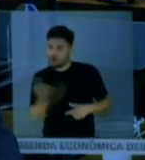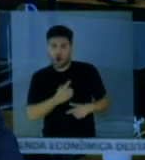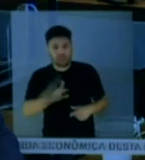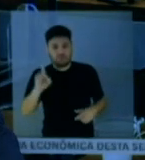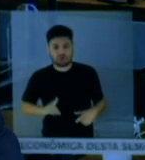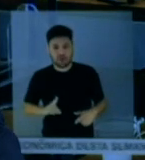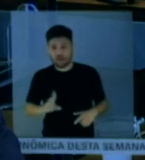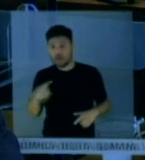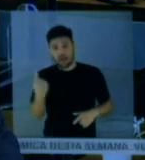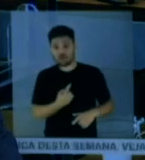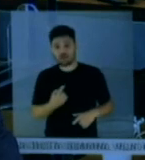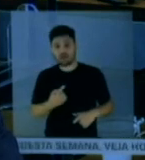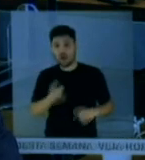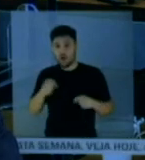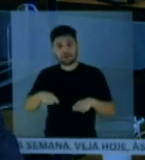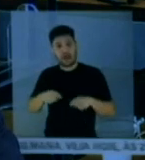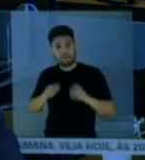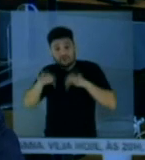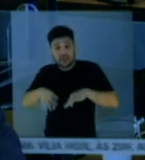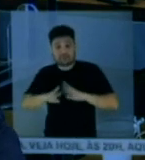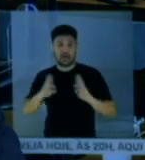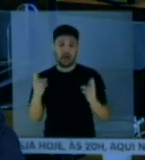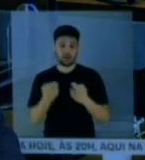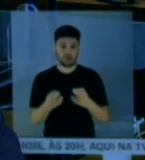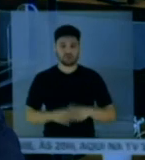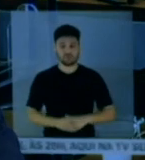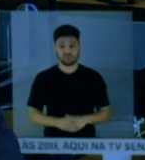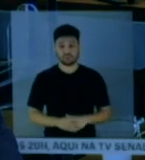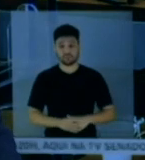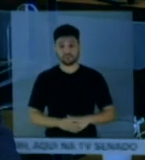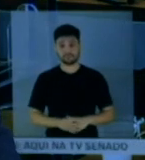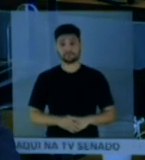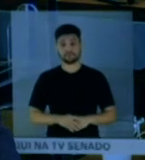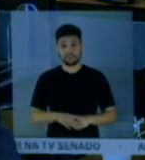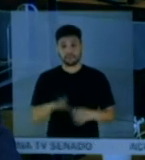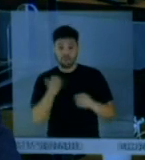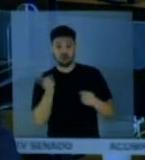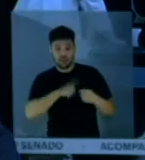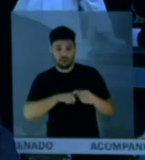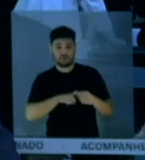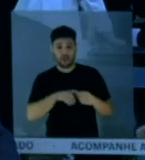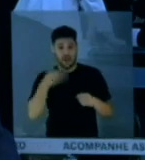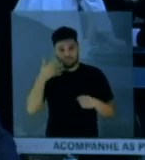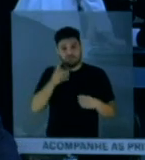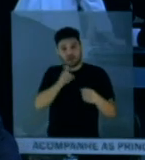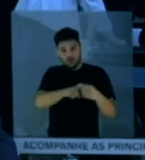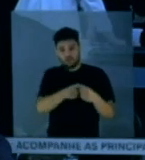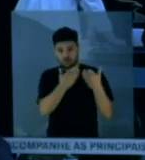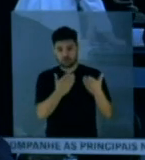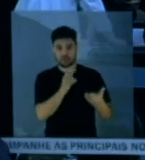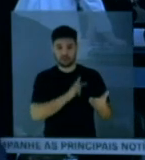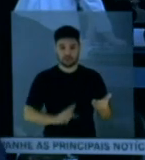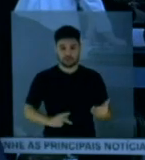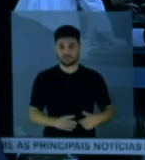acusado por vários senadores, inclusive na CPI da Covid-19, de ter pedido um dólar por vacina na compra da